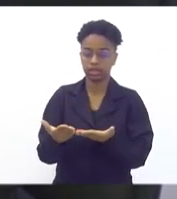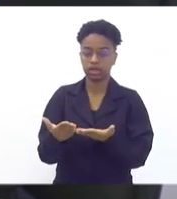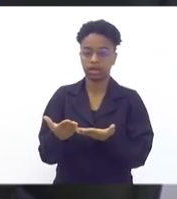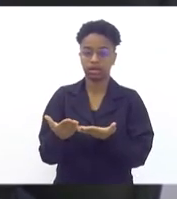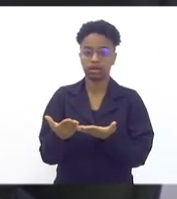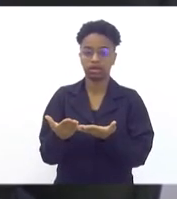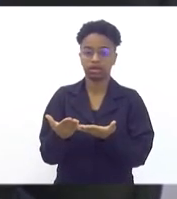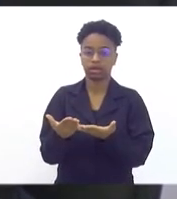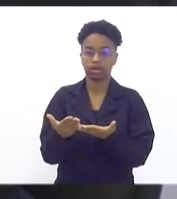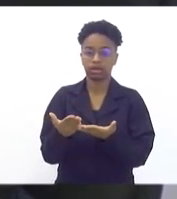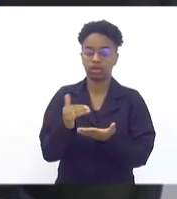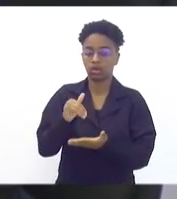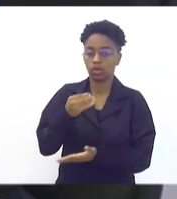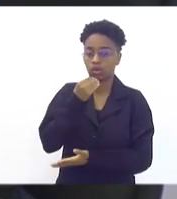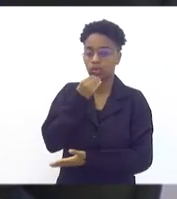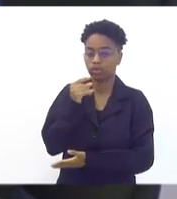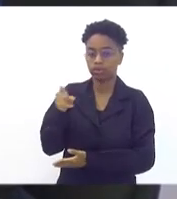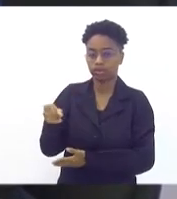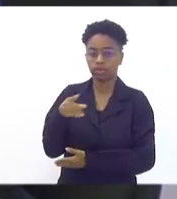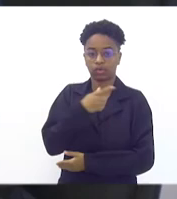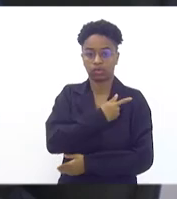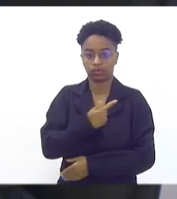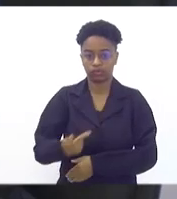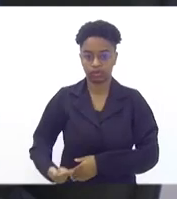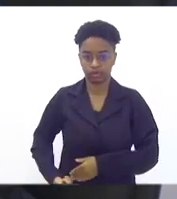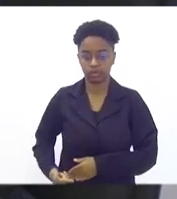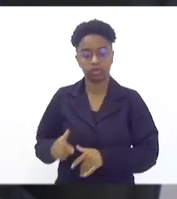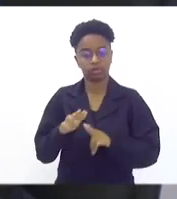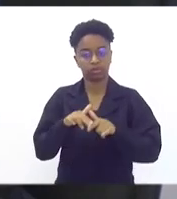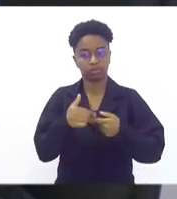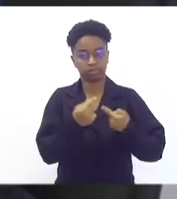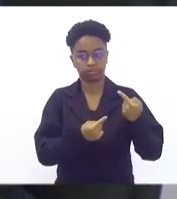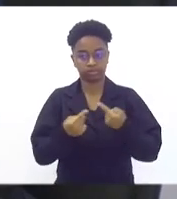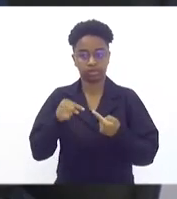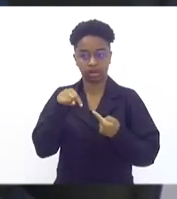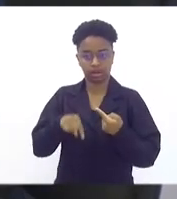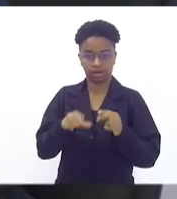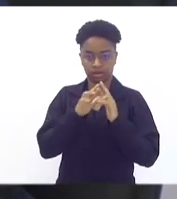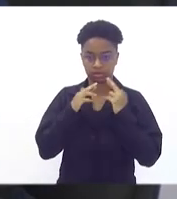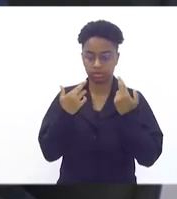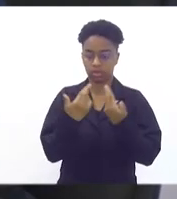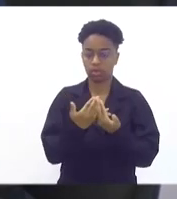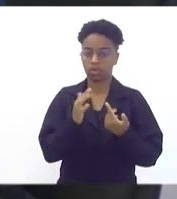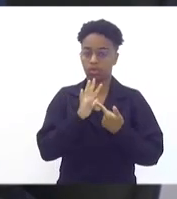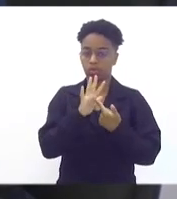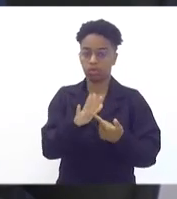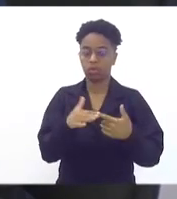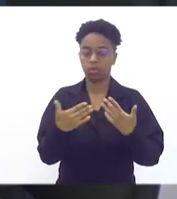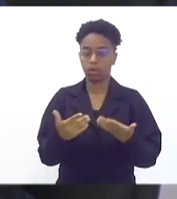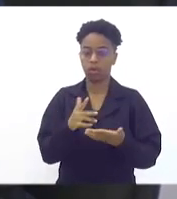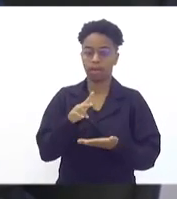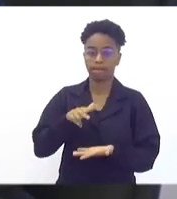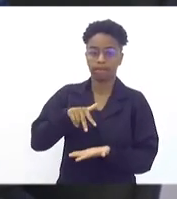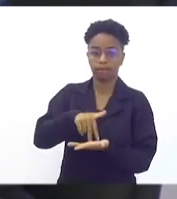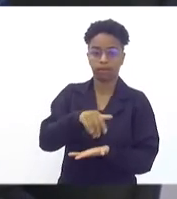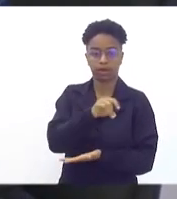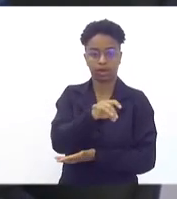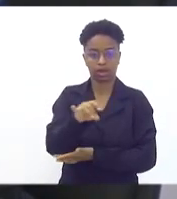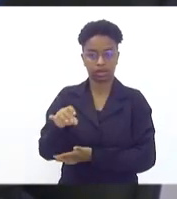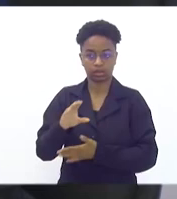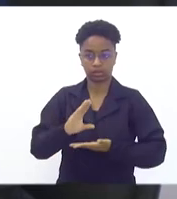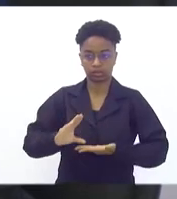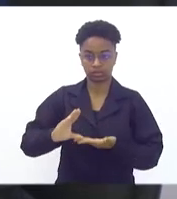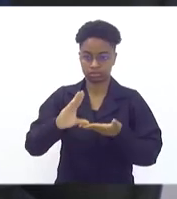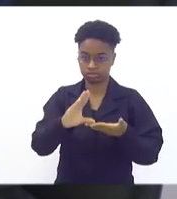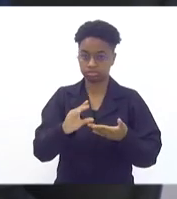Estado fruto do que foi discutido em tabulado aqui nas reuniões da do posicionamento de cada Conselheiro para tomada de decisão